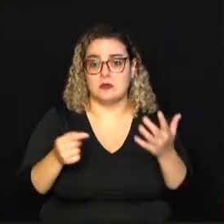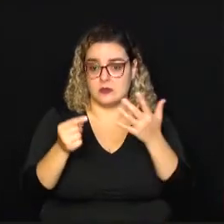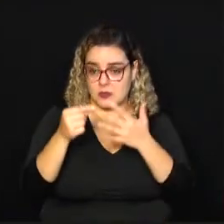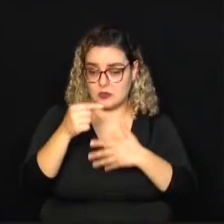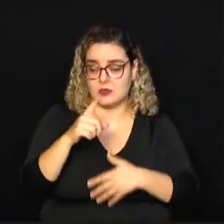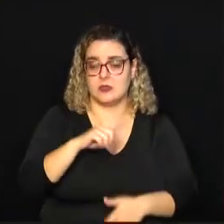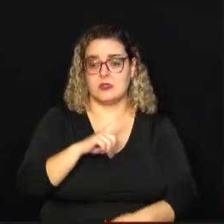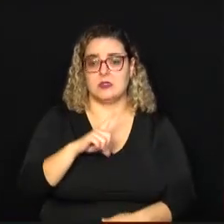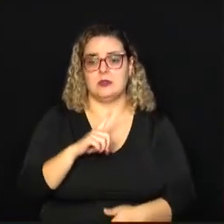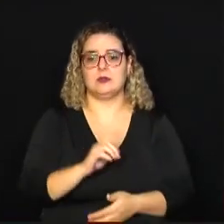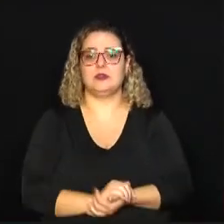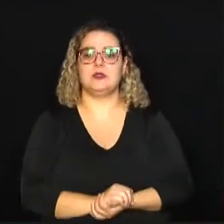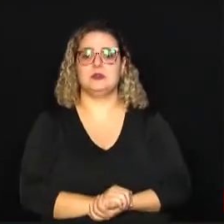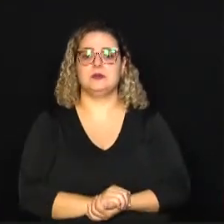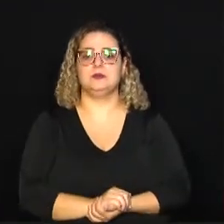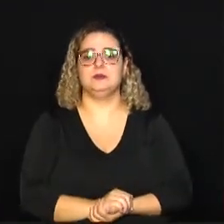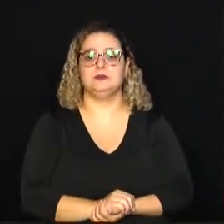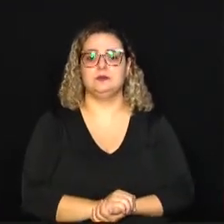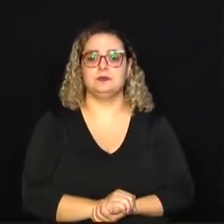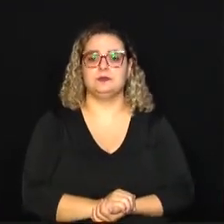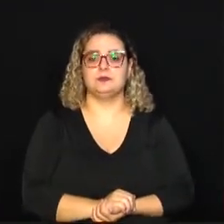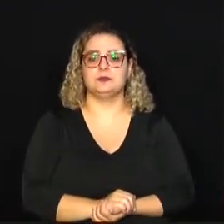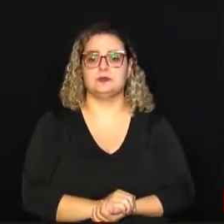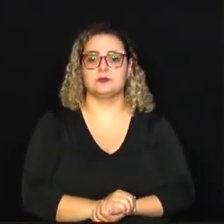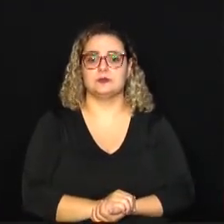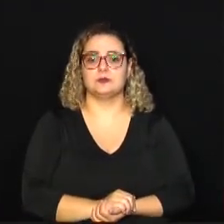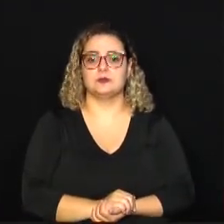aqui. Veja, assim, vários são